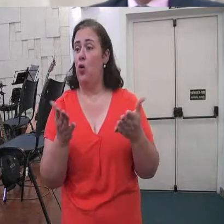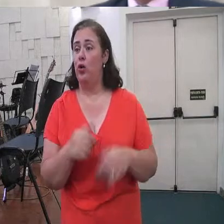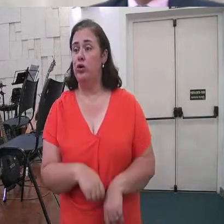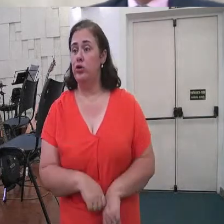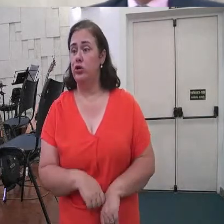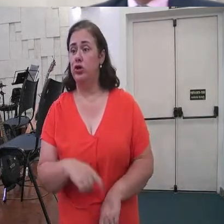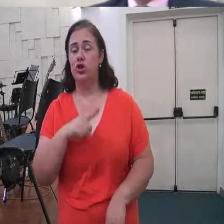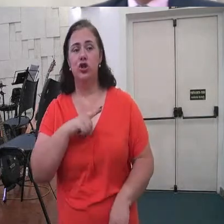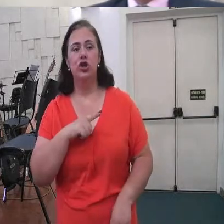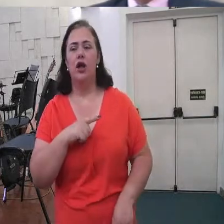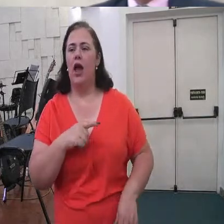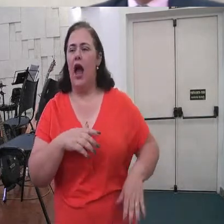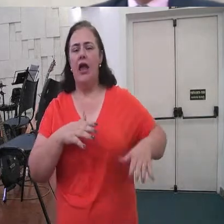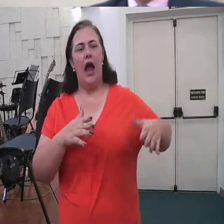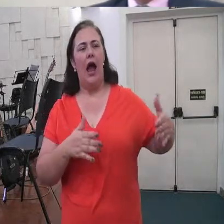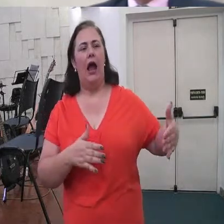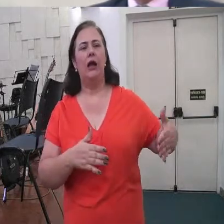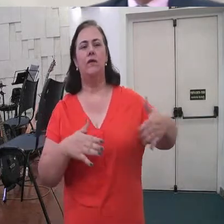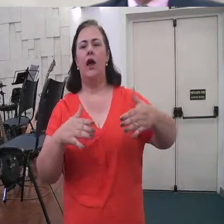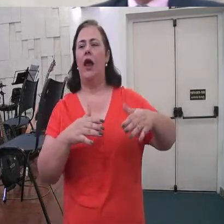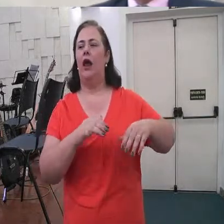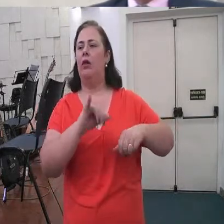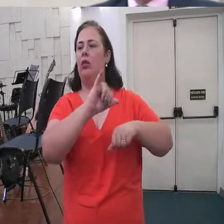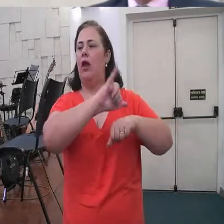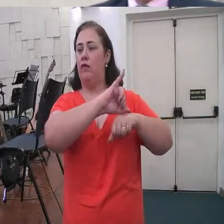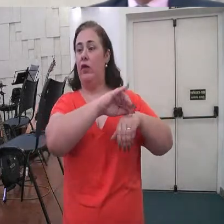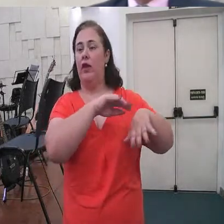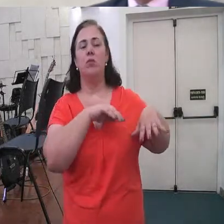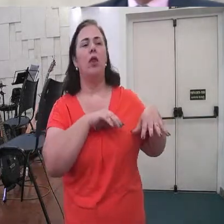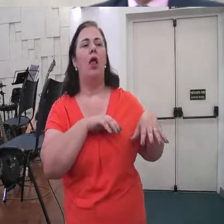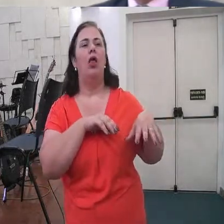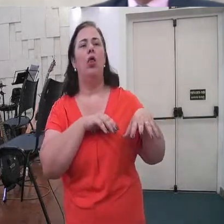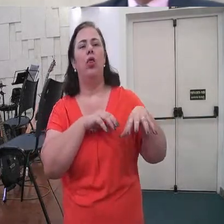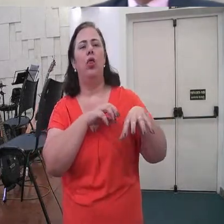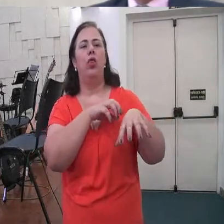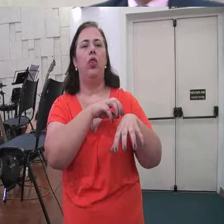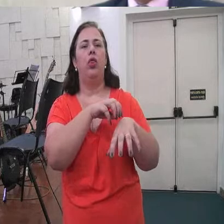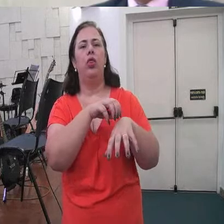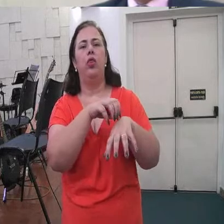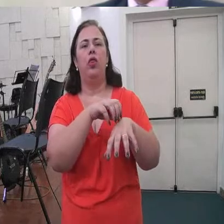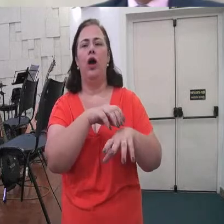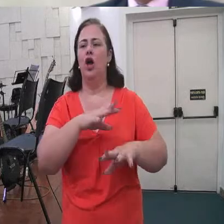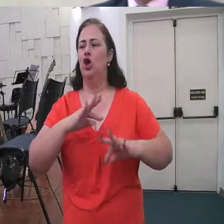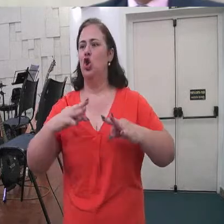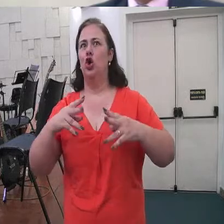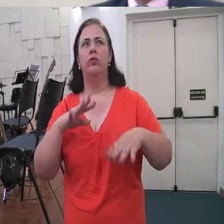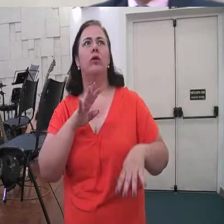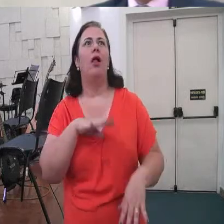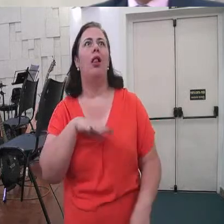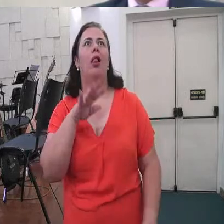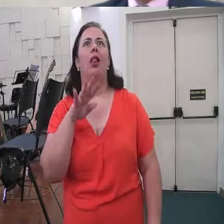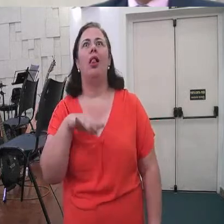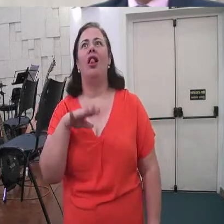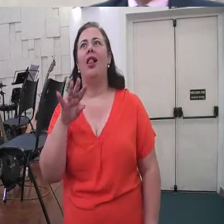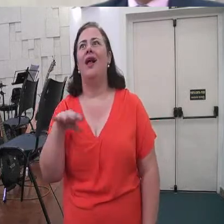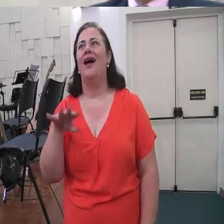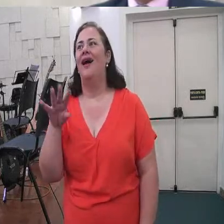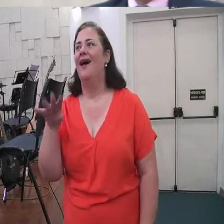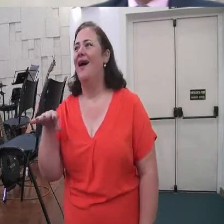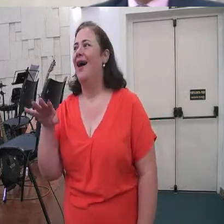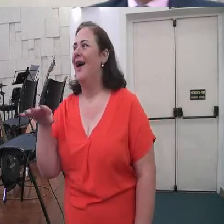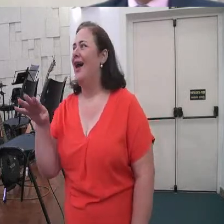culto. É a fé palpável, é aquela fé que você precisa ver, não é? É aquela fé